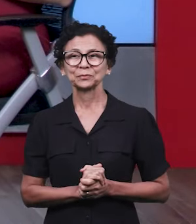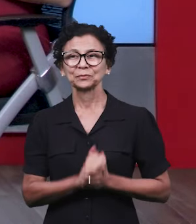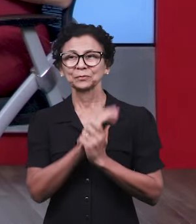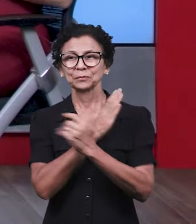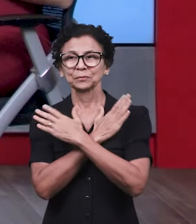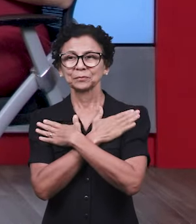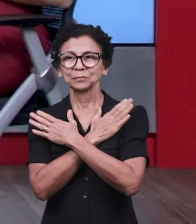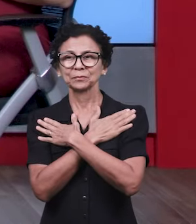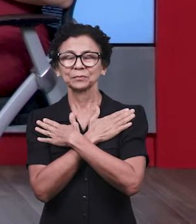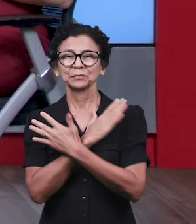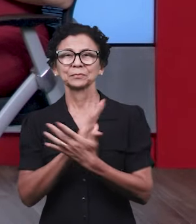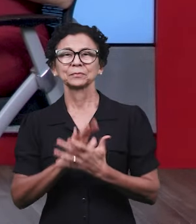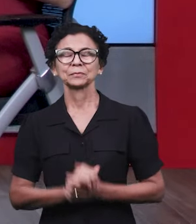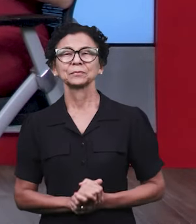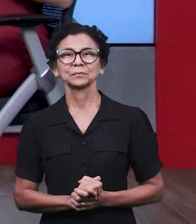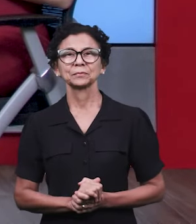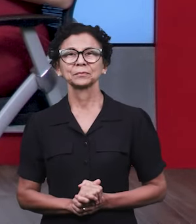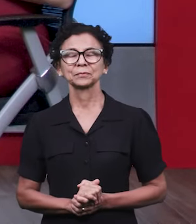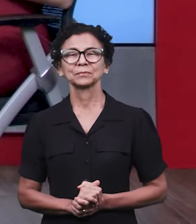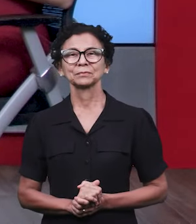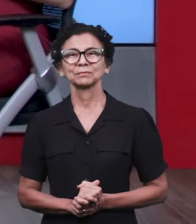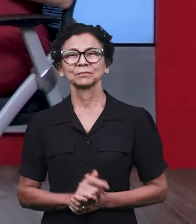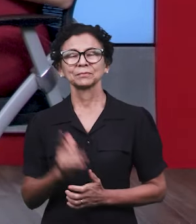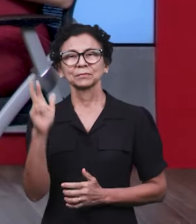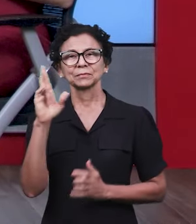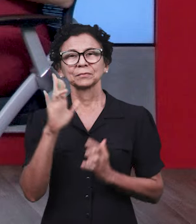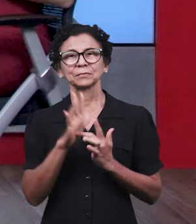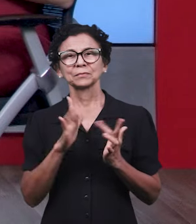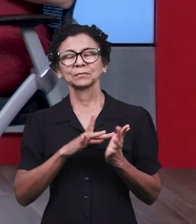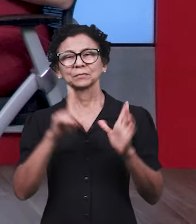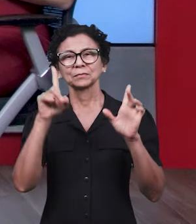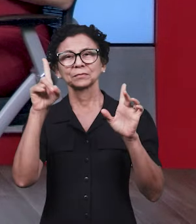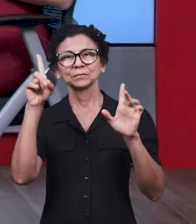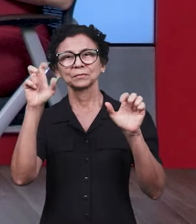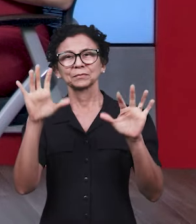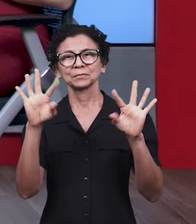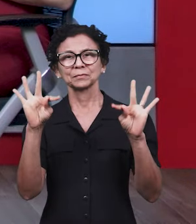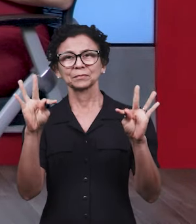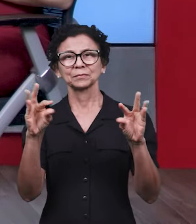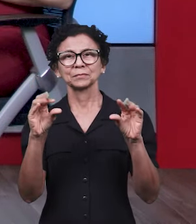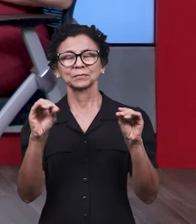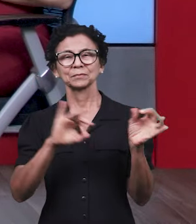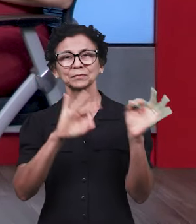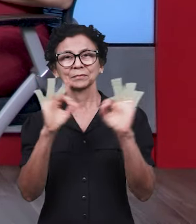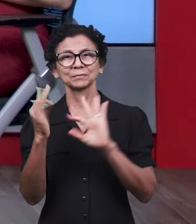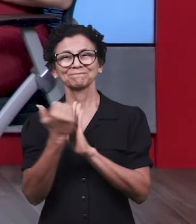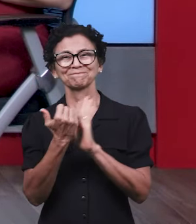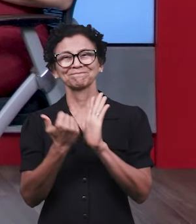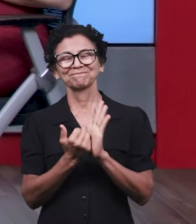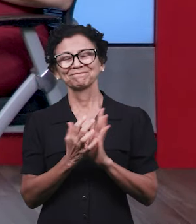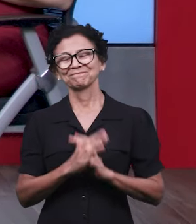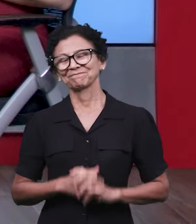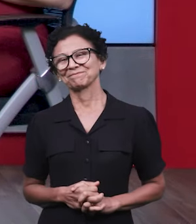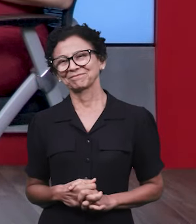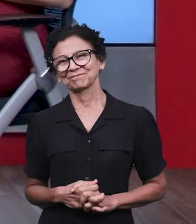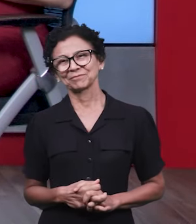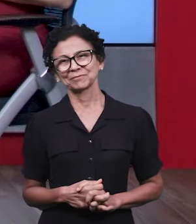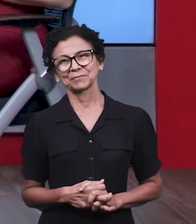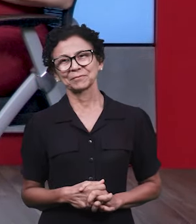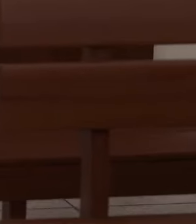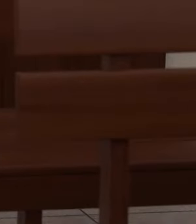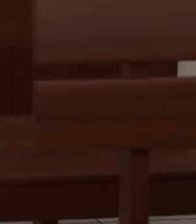Um abraço para todos. A paz do Senhor. A paz do Senhor. Amém. A paz do Senhor, que Deus abençoe a todos, aqueles que estão assistindo esse programa e até o próximo. Amém. Até